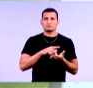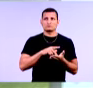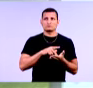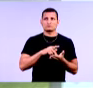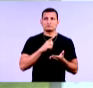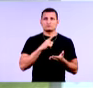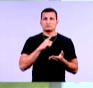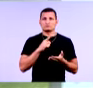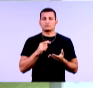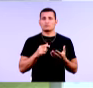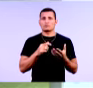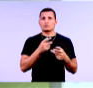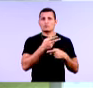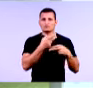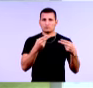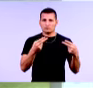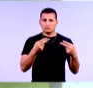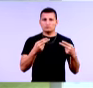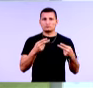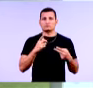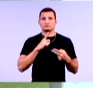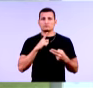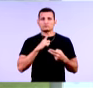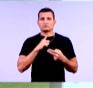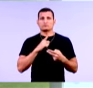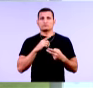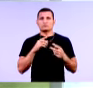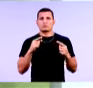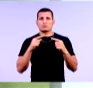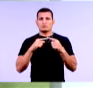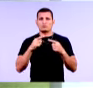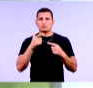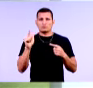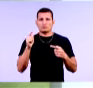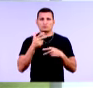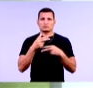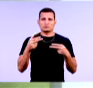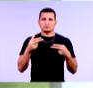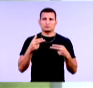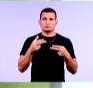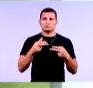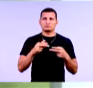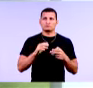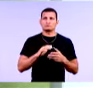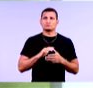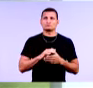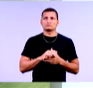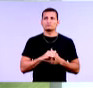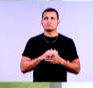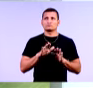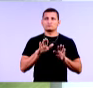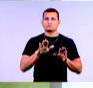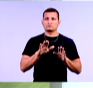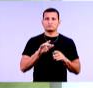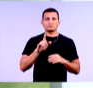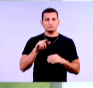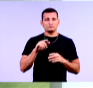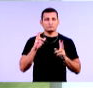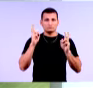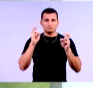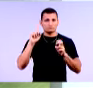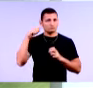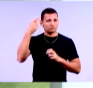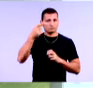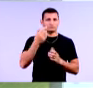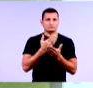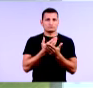Um objeto faz parte de outro objeto, um objeto é composto de outro objeto. Só que isso aí é um assunto para a nossa quarta aula,